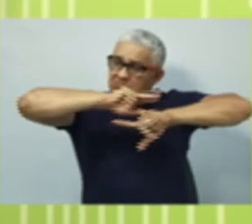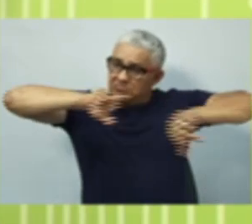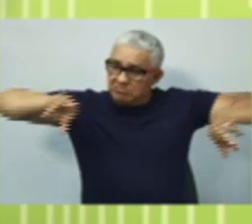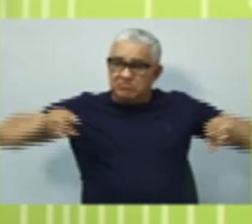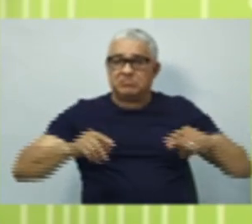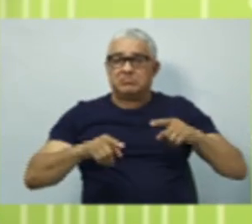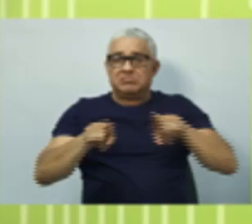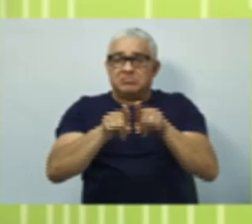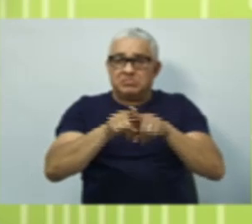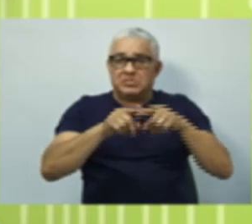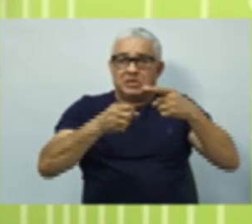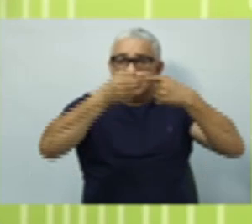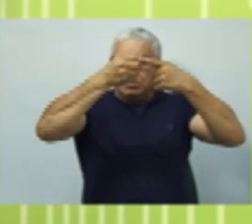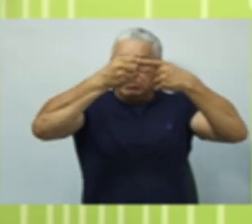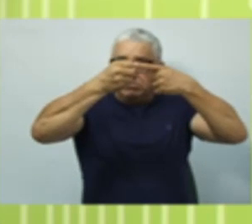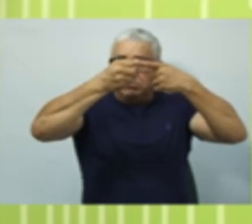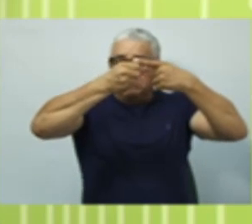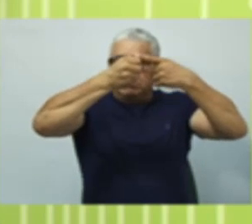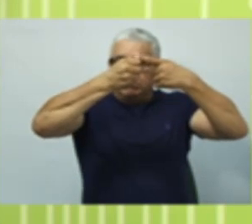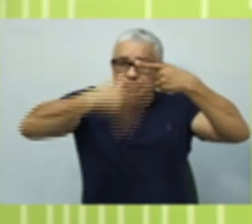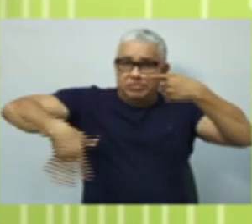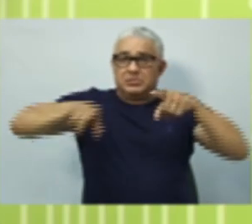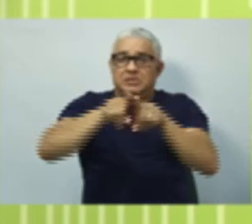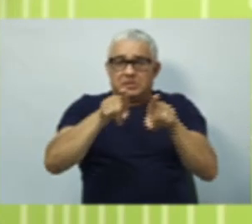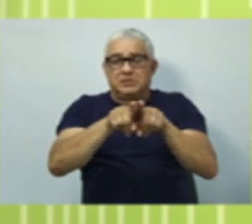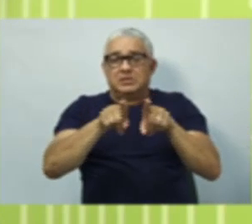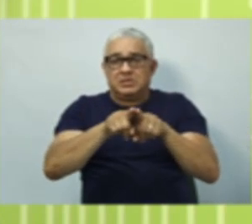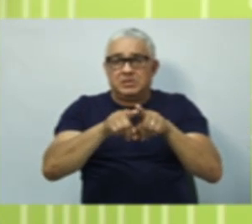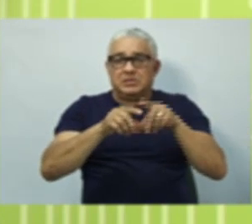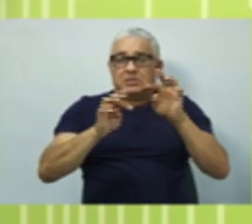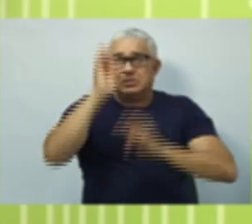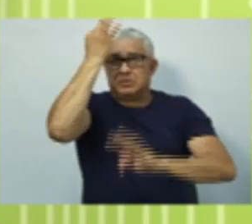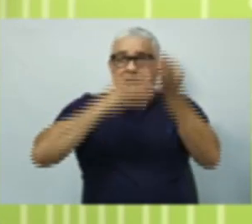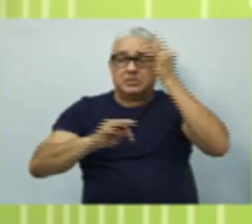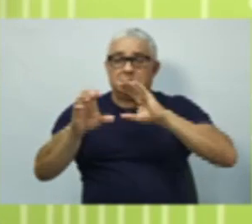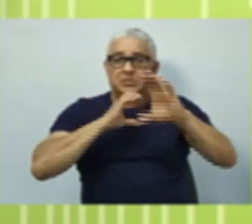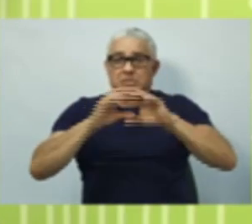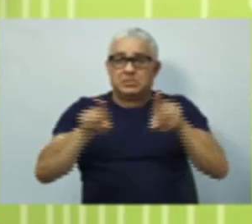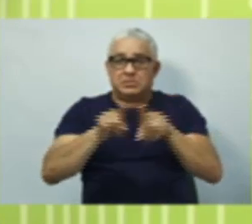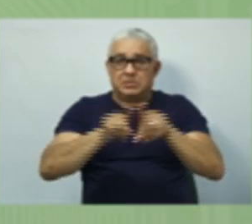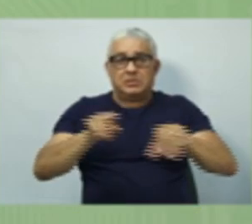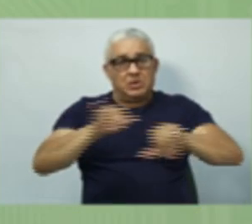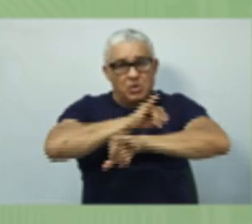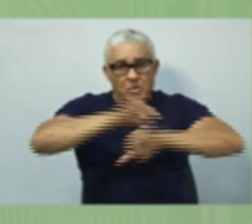programas relacionados à tecnologia da comunicação e da informação.